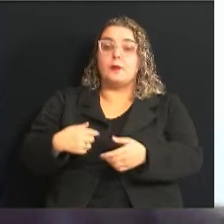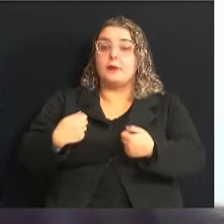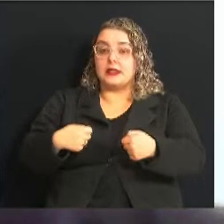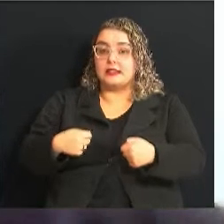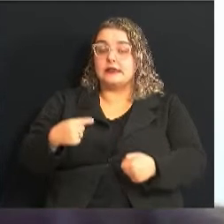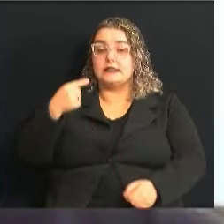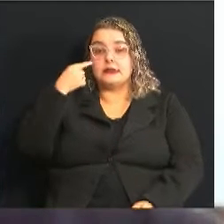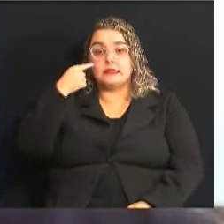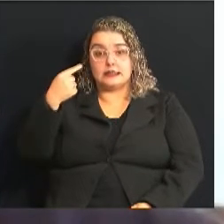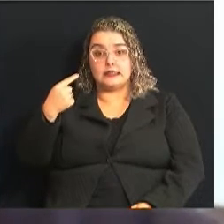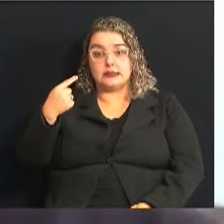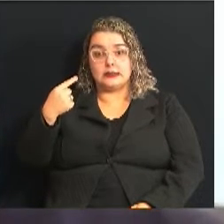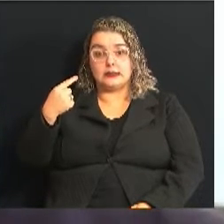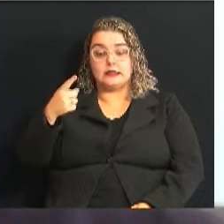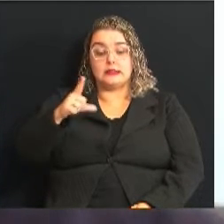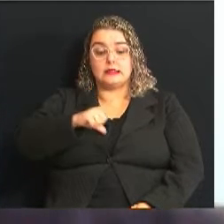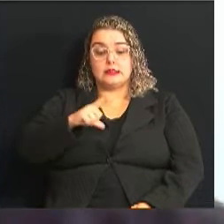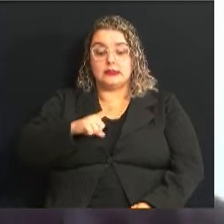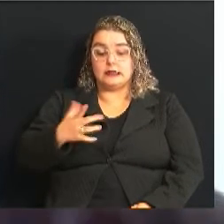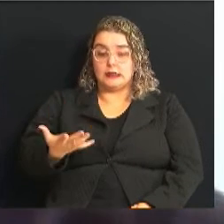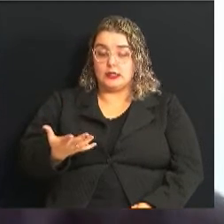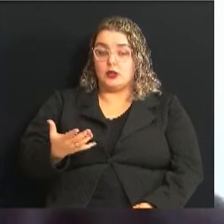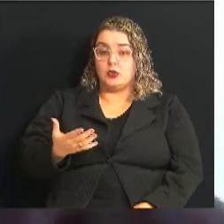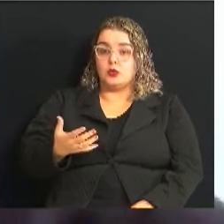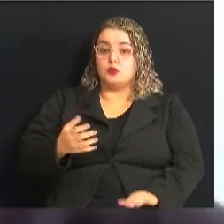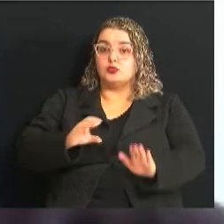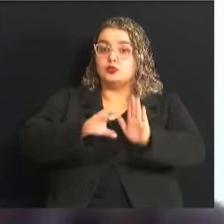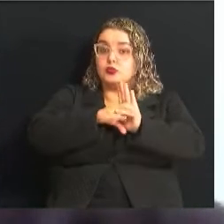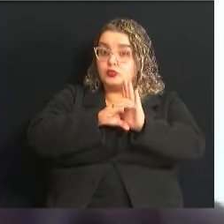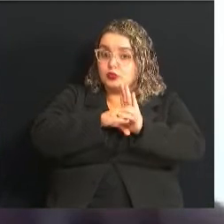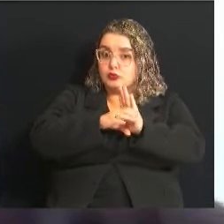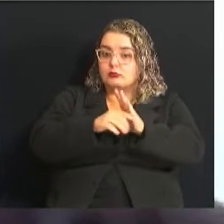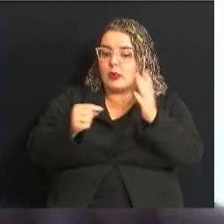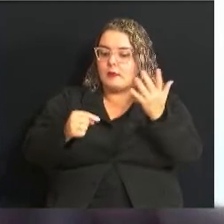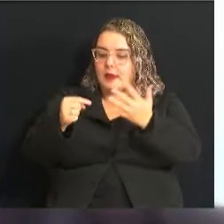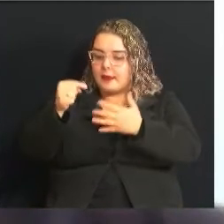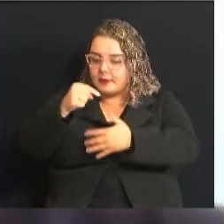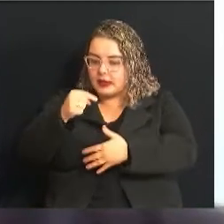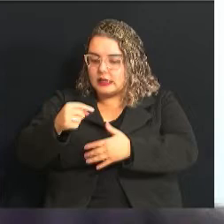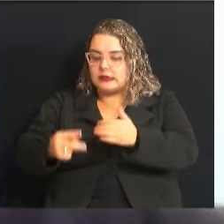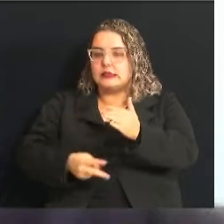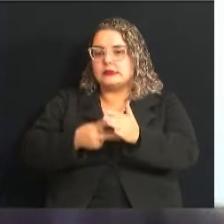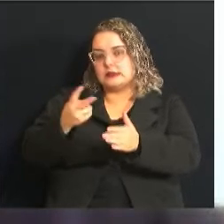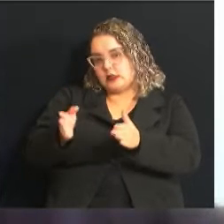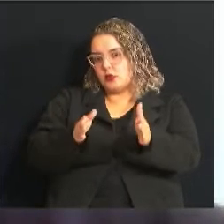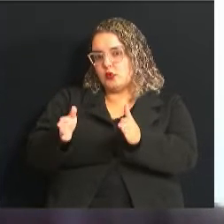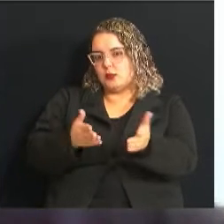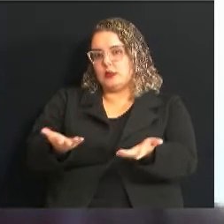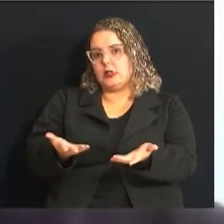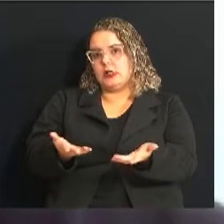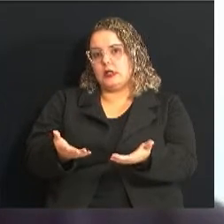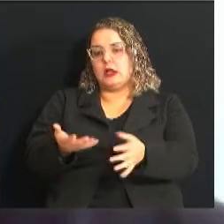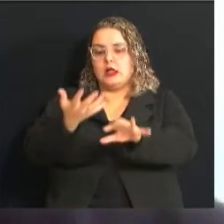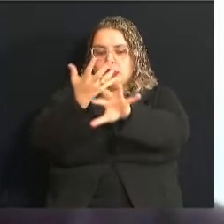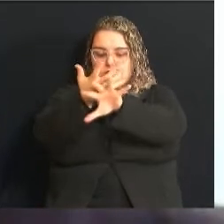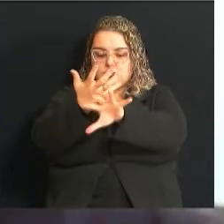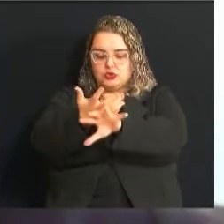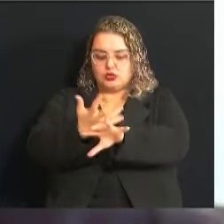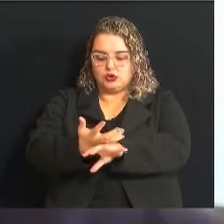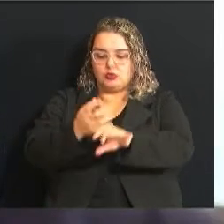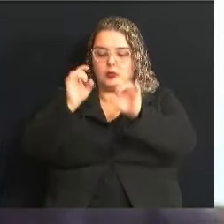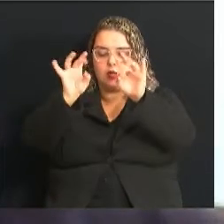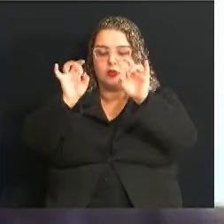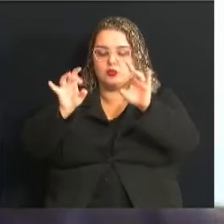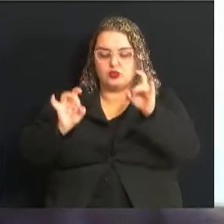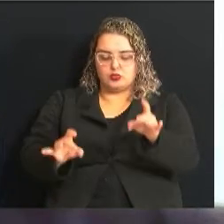né, dos conteúdos que serão mais pontuados na segunda fase, né, que seriam as disciplinas específicas do